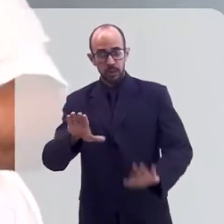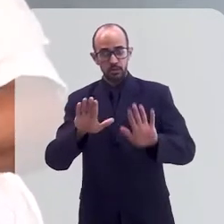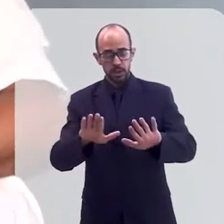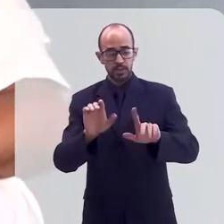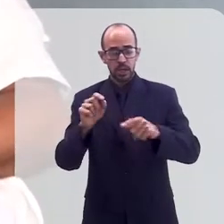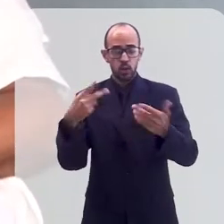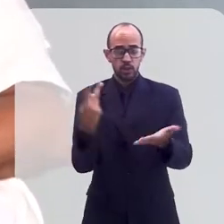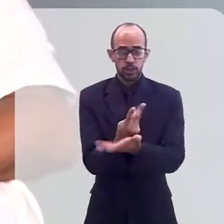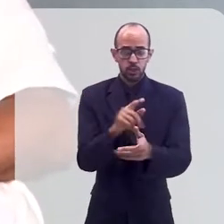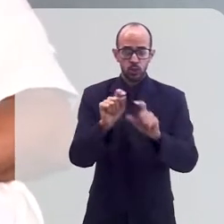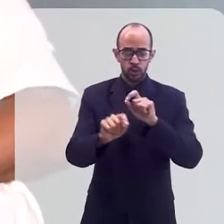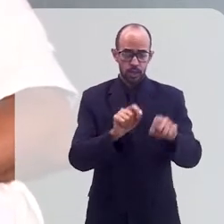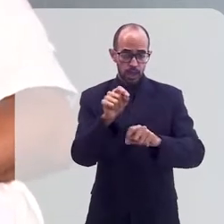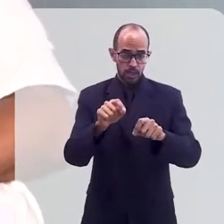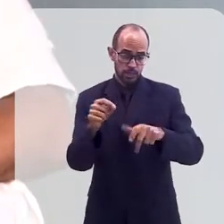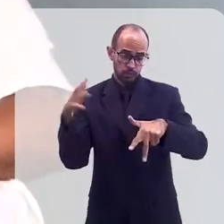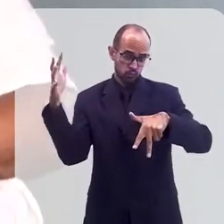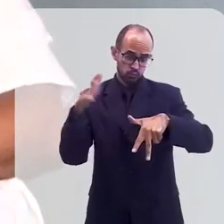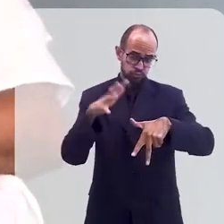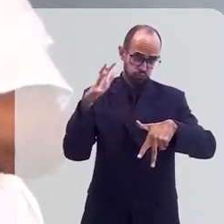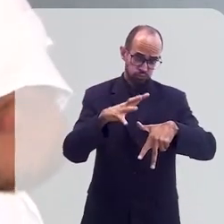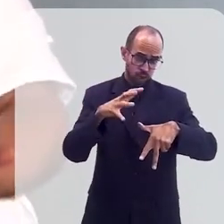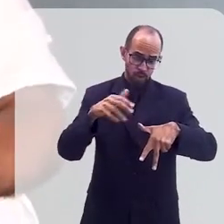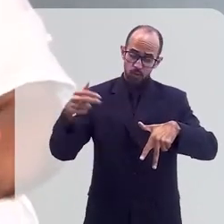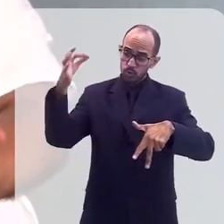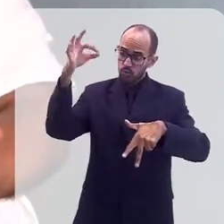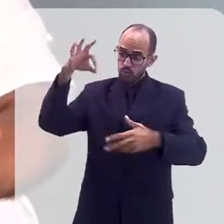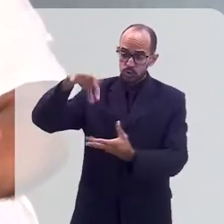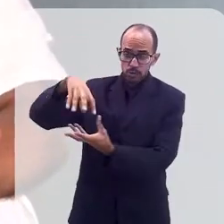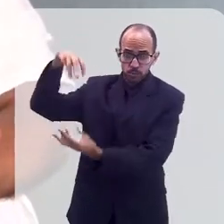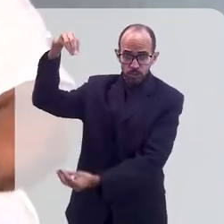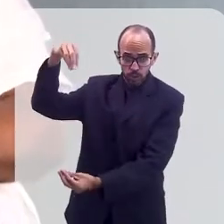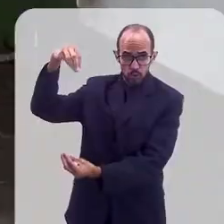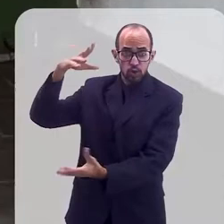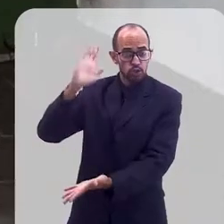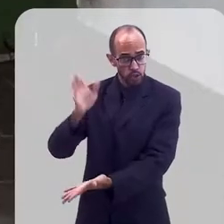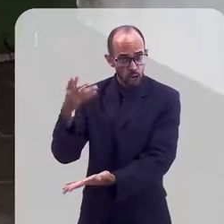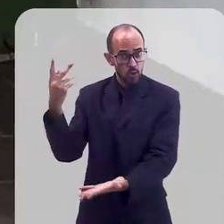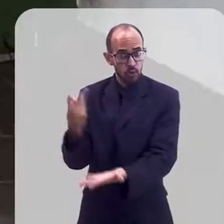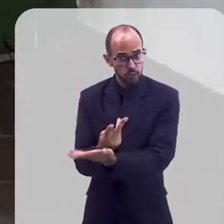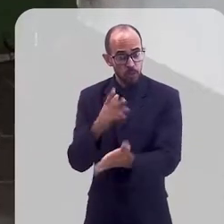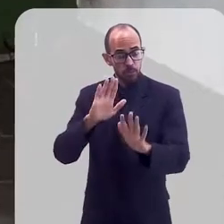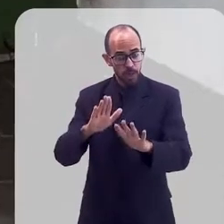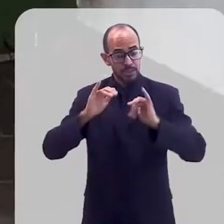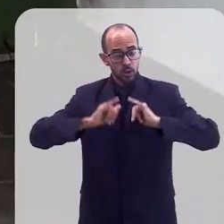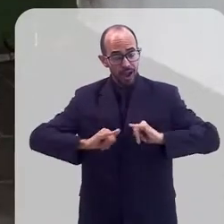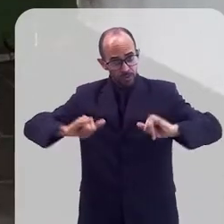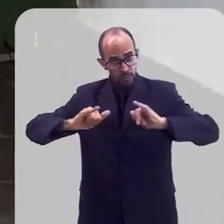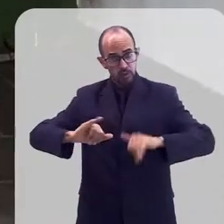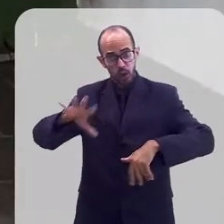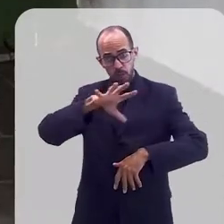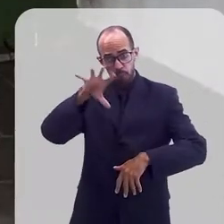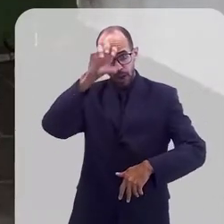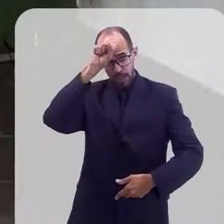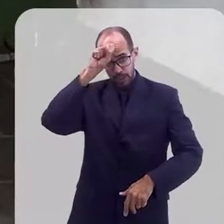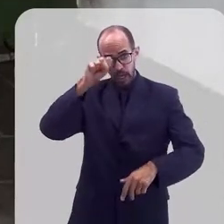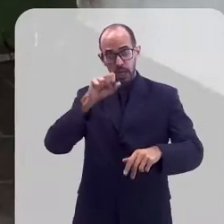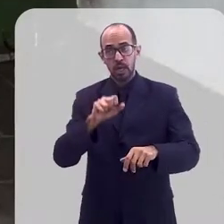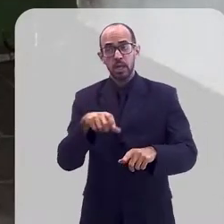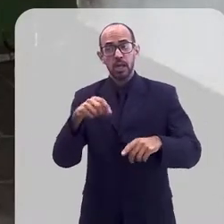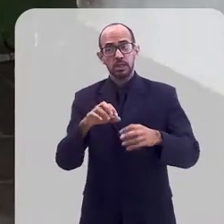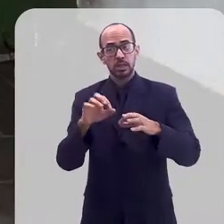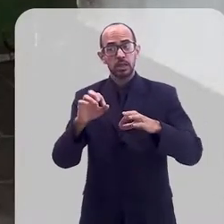essas manifestações que já aconteciam, e de fato isso acontecia. Mas a anunciação Umbanda, essa